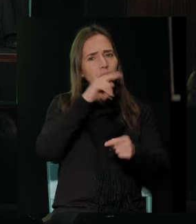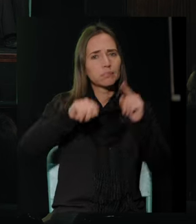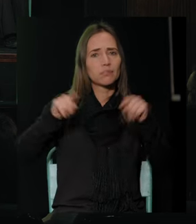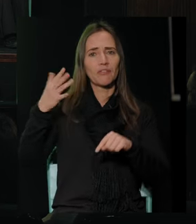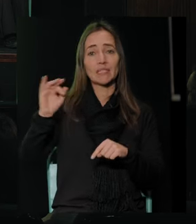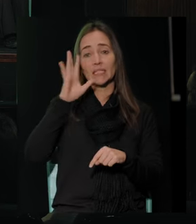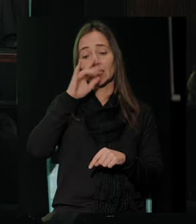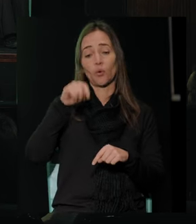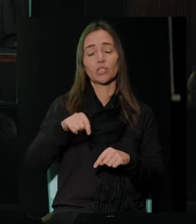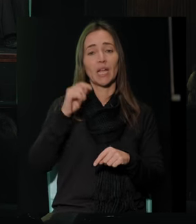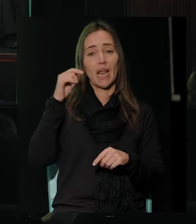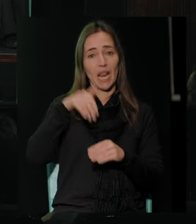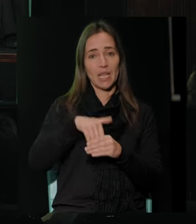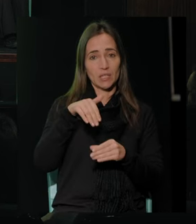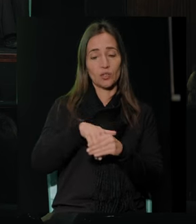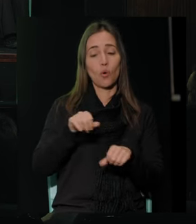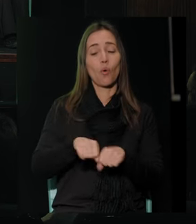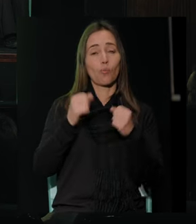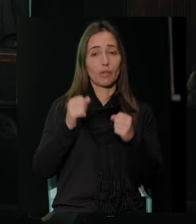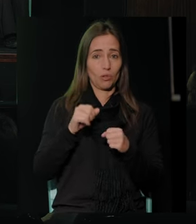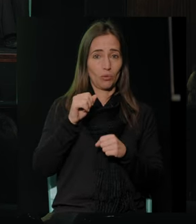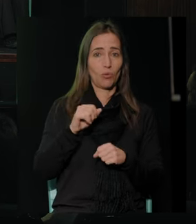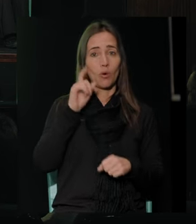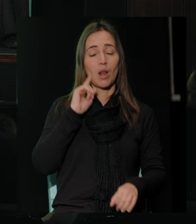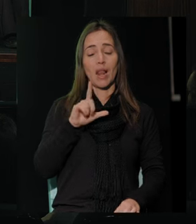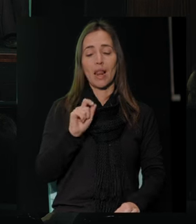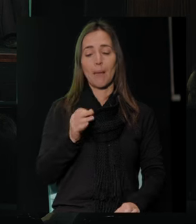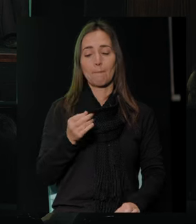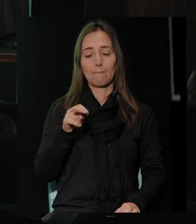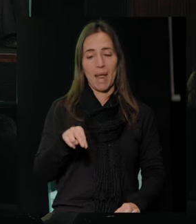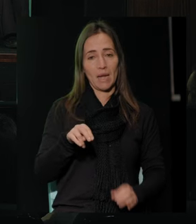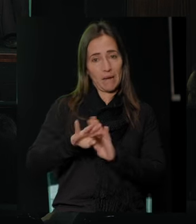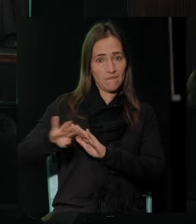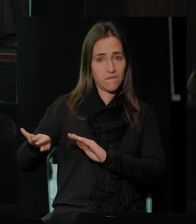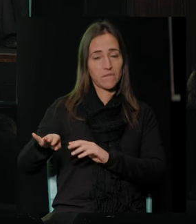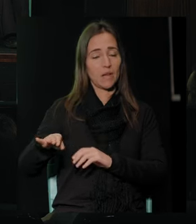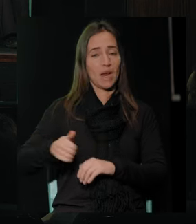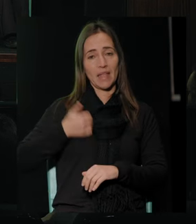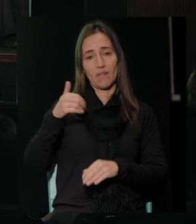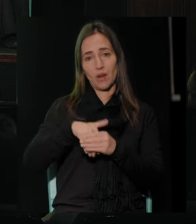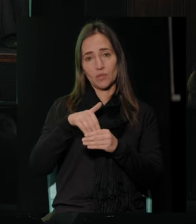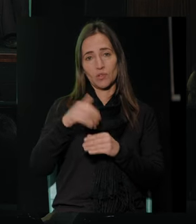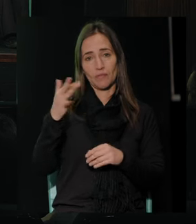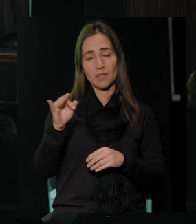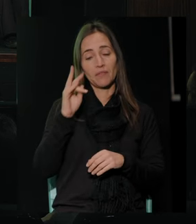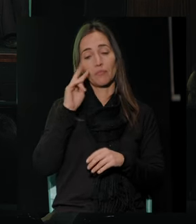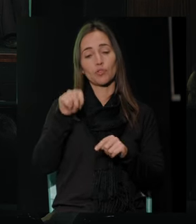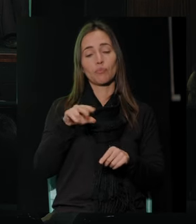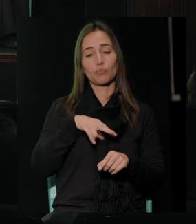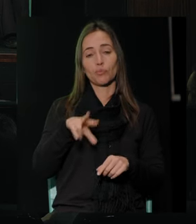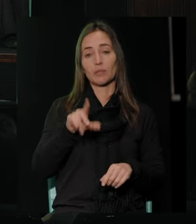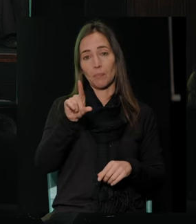hoje eleições, o partido da Marine Le Pen ganhava as eleições em França. Temos assistido a isso aqui em Portugal,